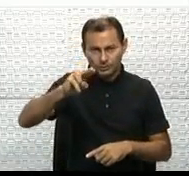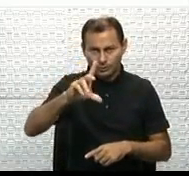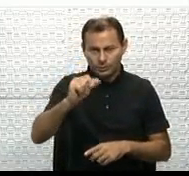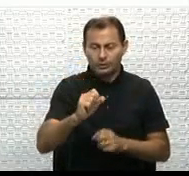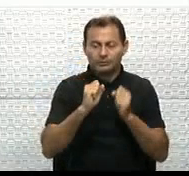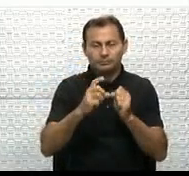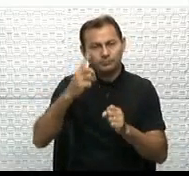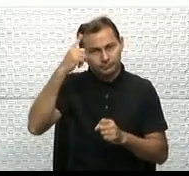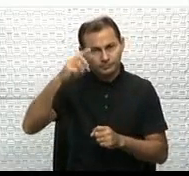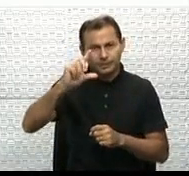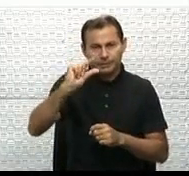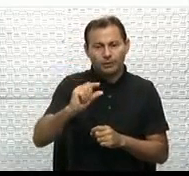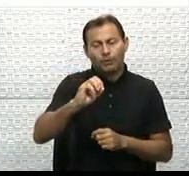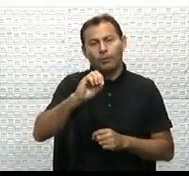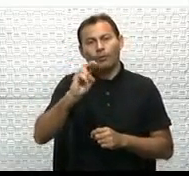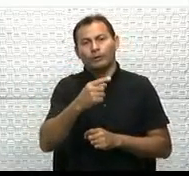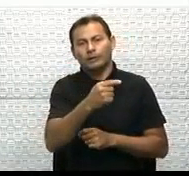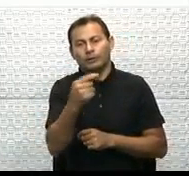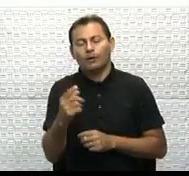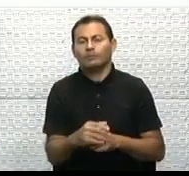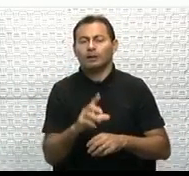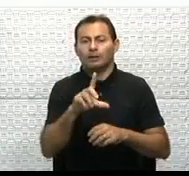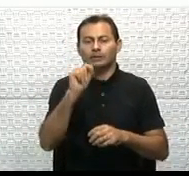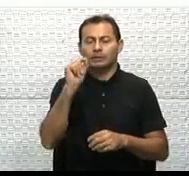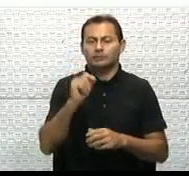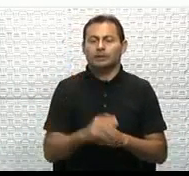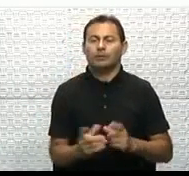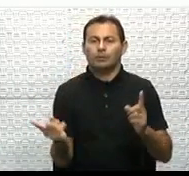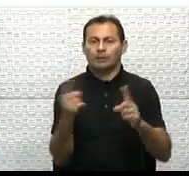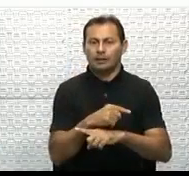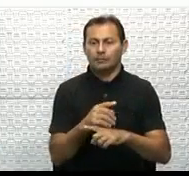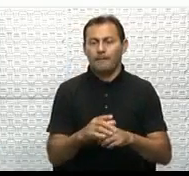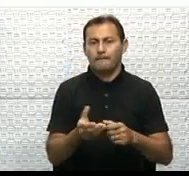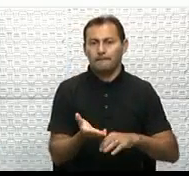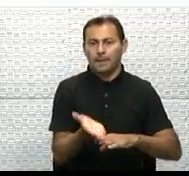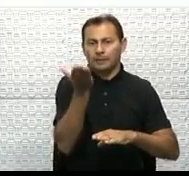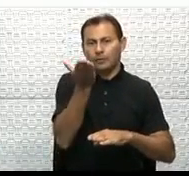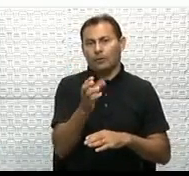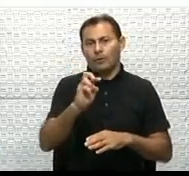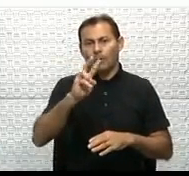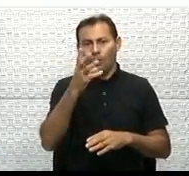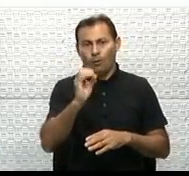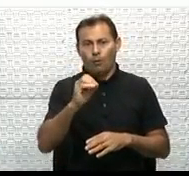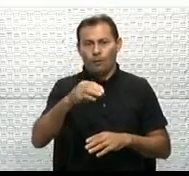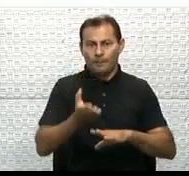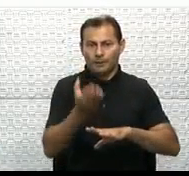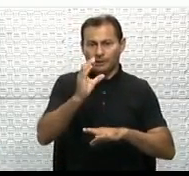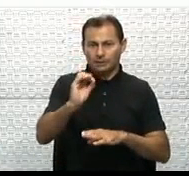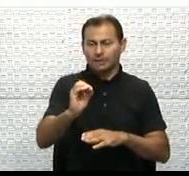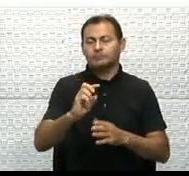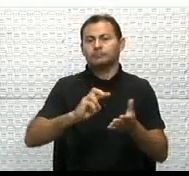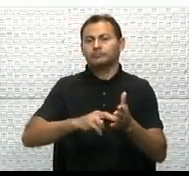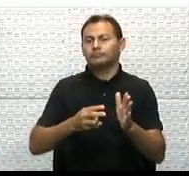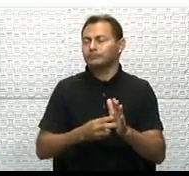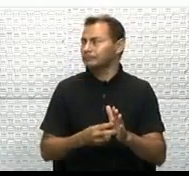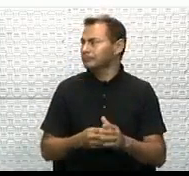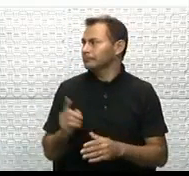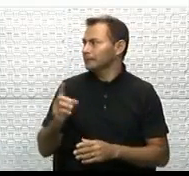Se a hipótese nula é menor ou igual, a hipótese alternativa é o contrário, maior, ρ maior que zero. E aí isso